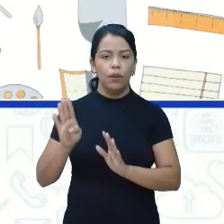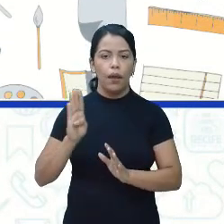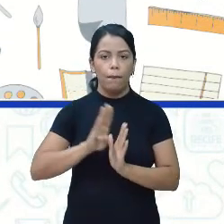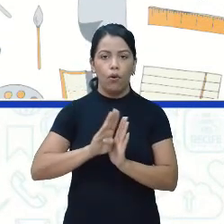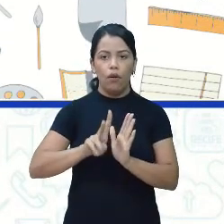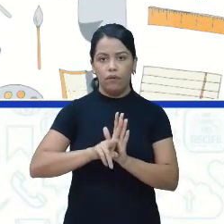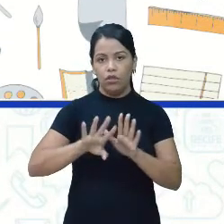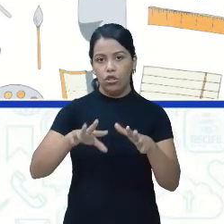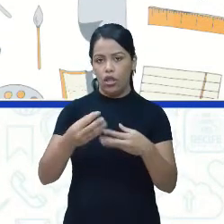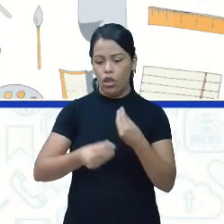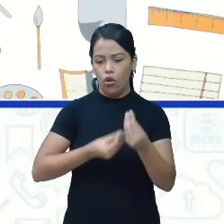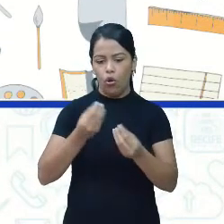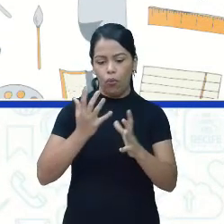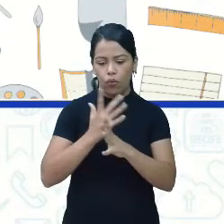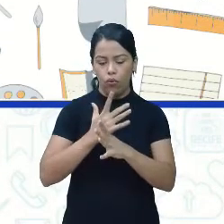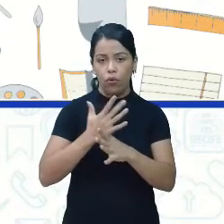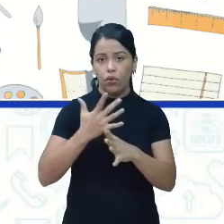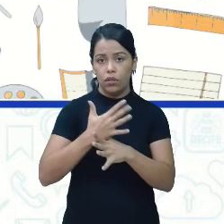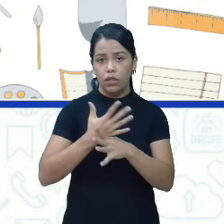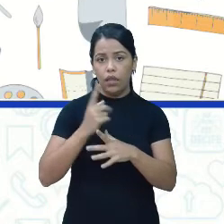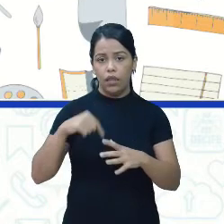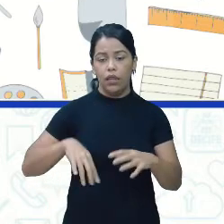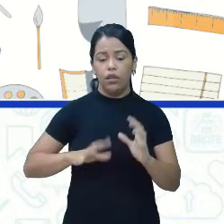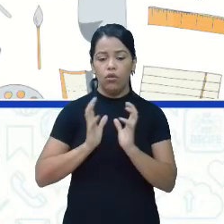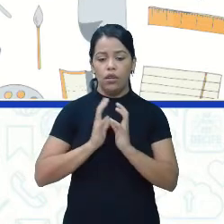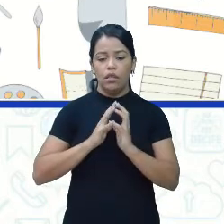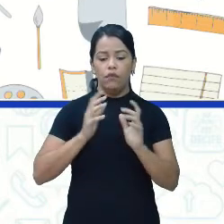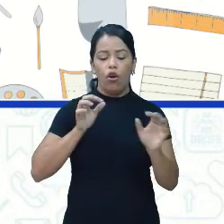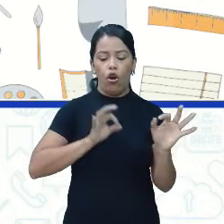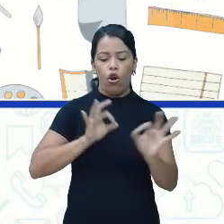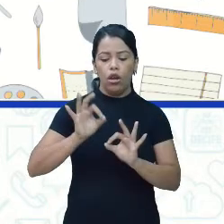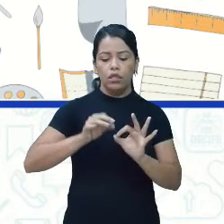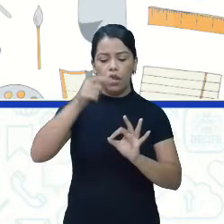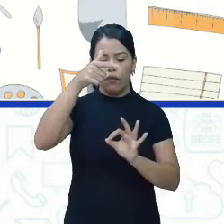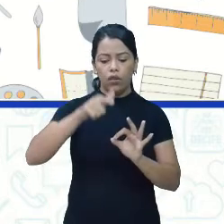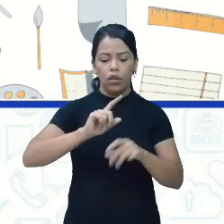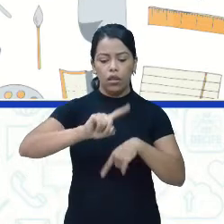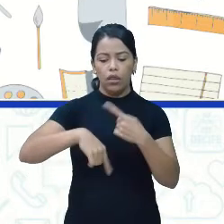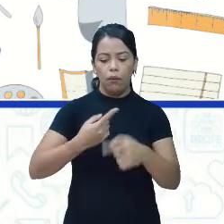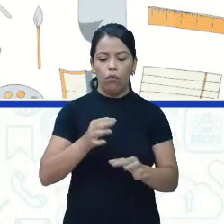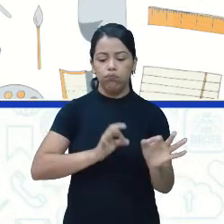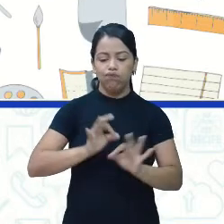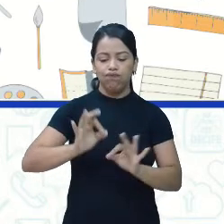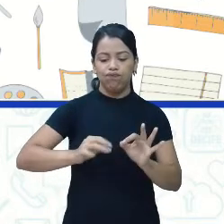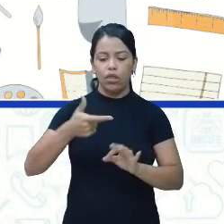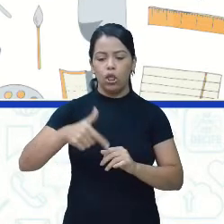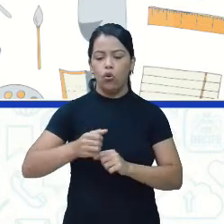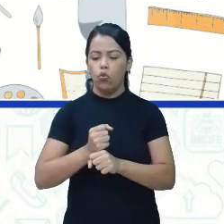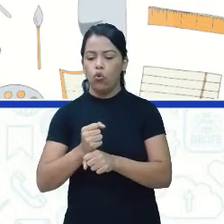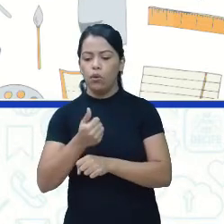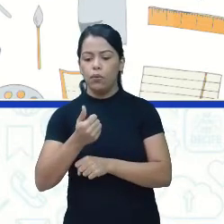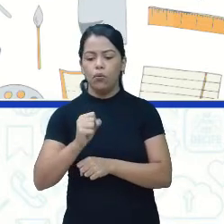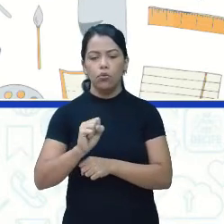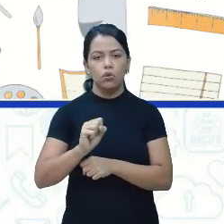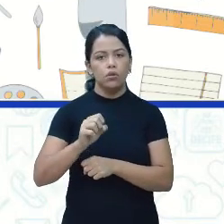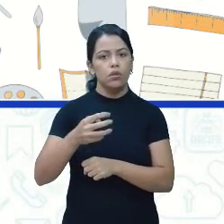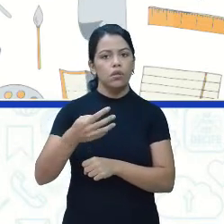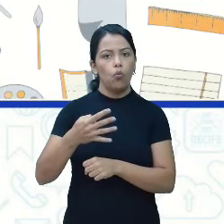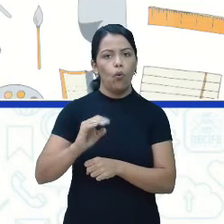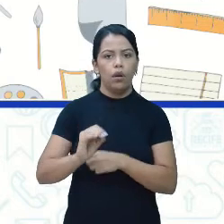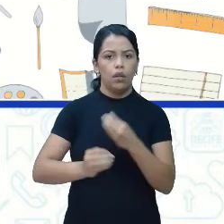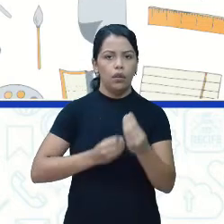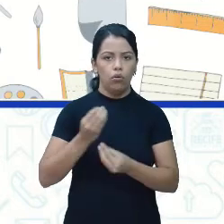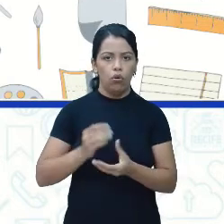parte, remodelada durante o governo do Barão e depois Conde da Boa Vista, por volta de 1840.